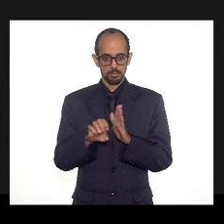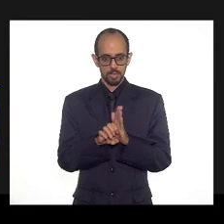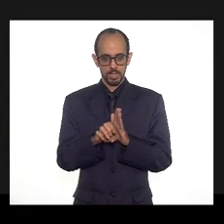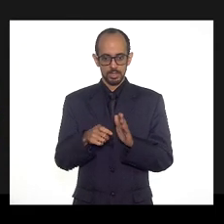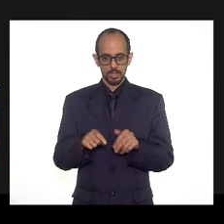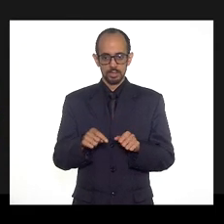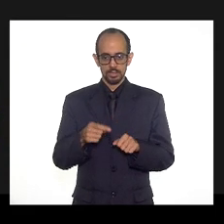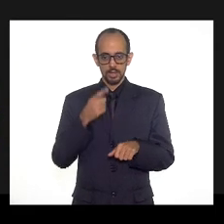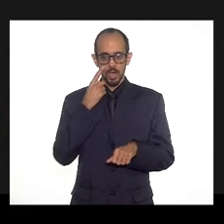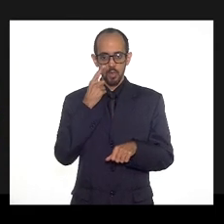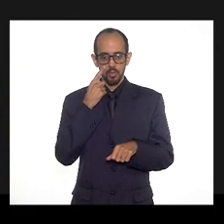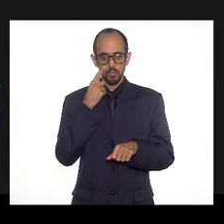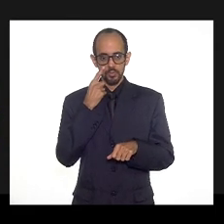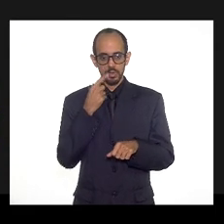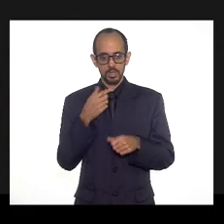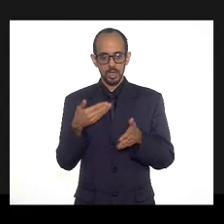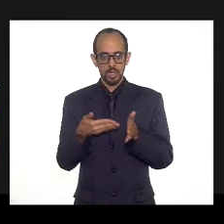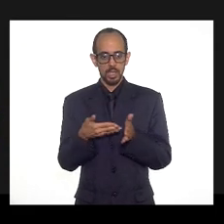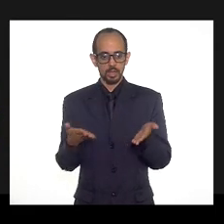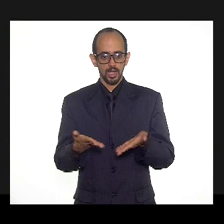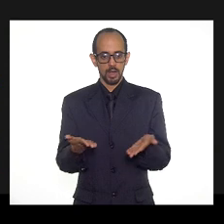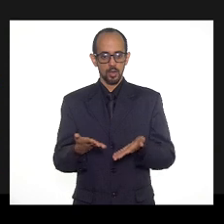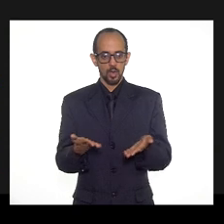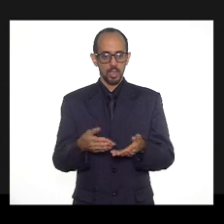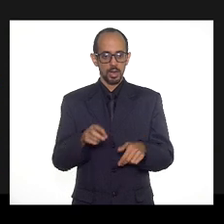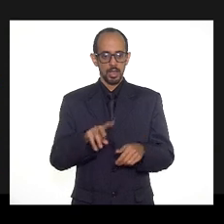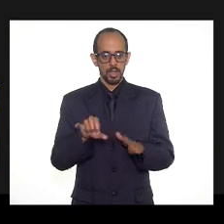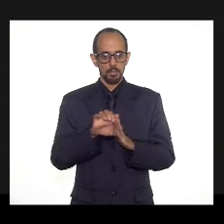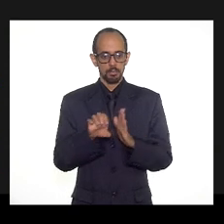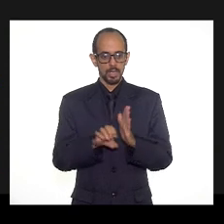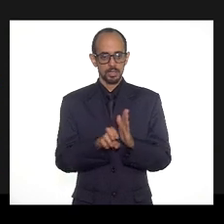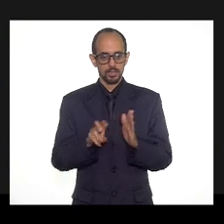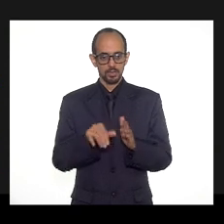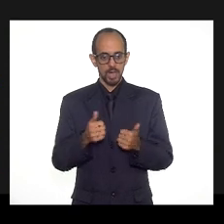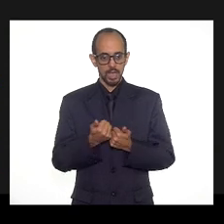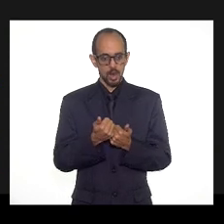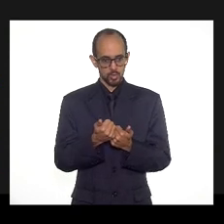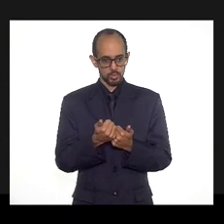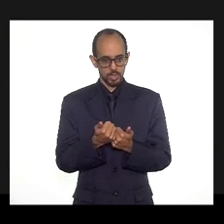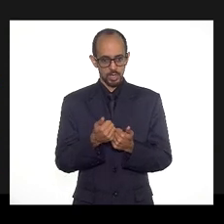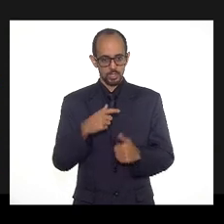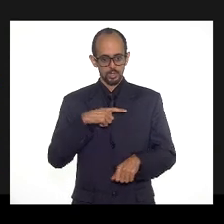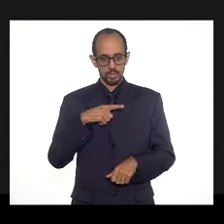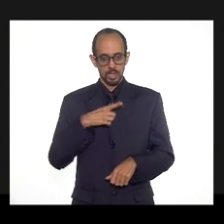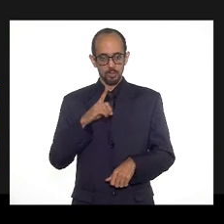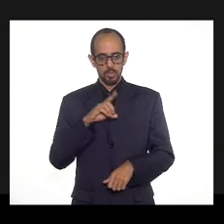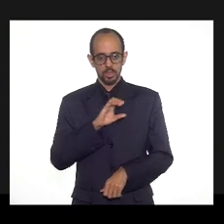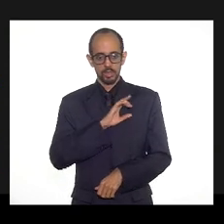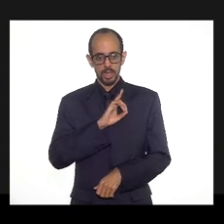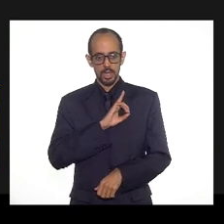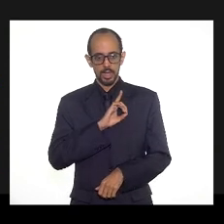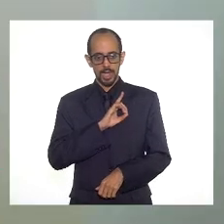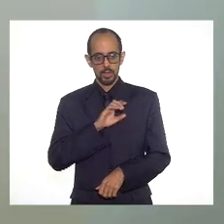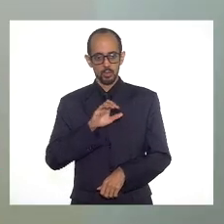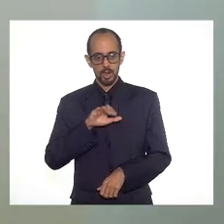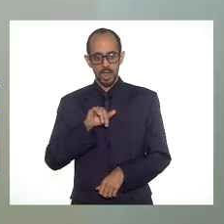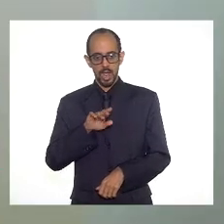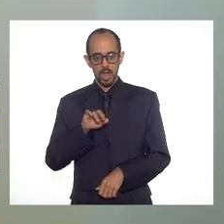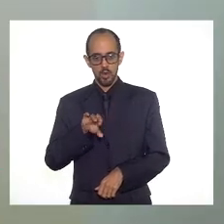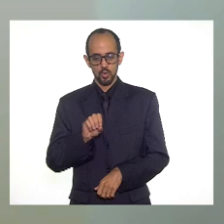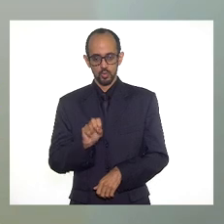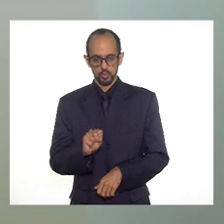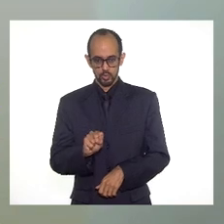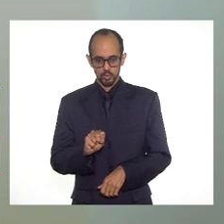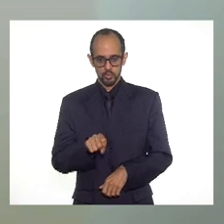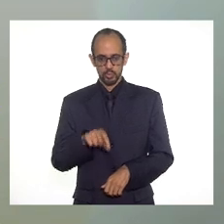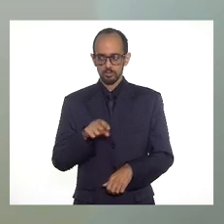vi são emendas que vão ajudar muito. Tem uma do delegado Carlos Augusto, por exemplo, que estabelece, que eu